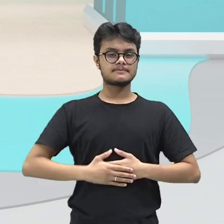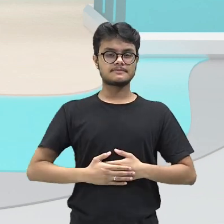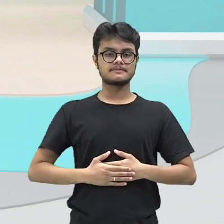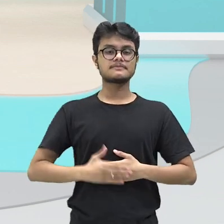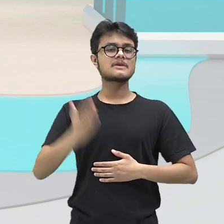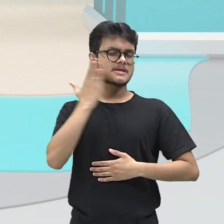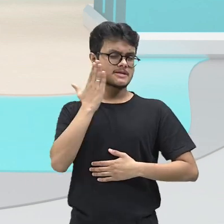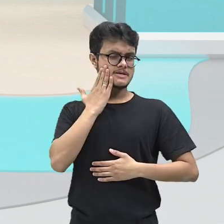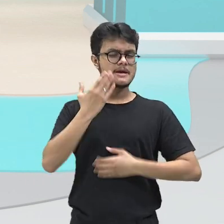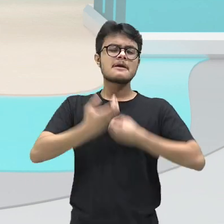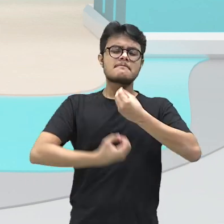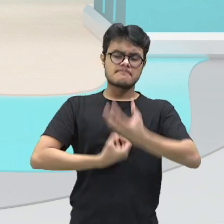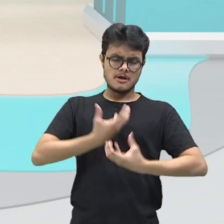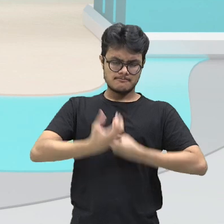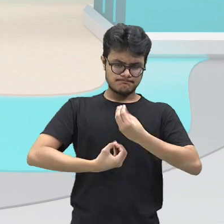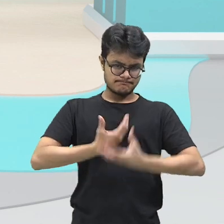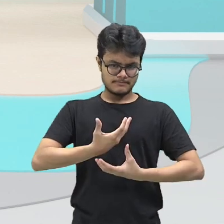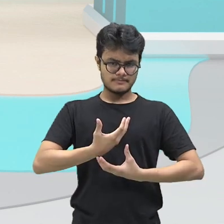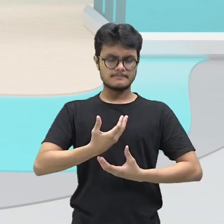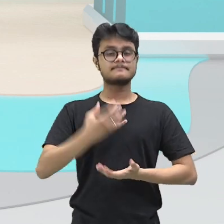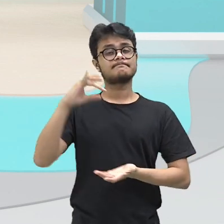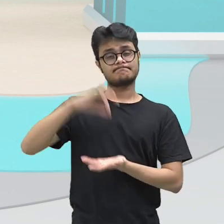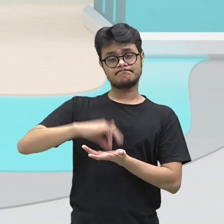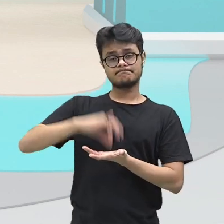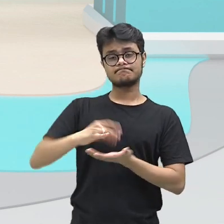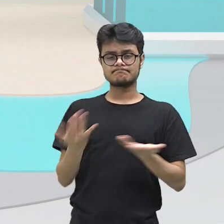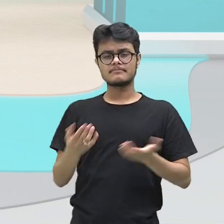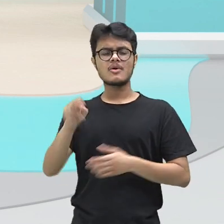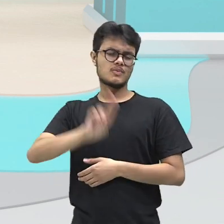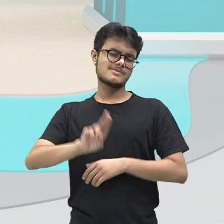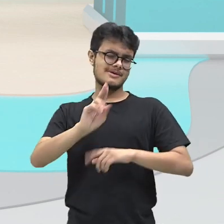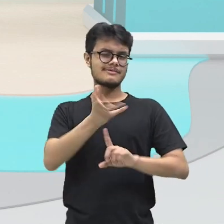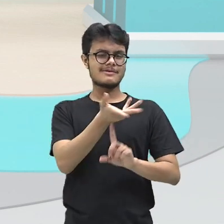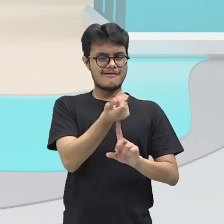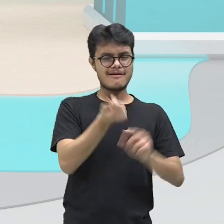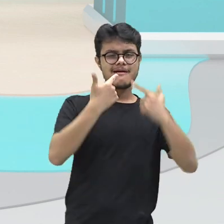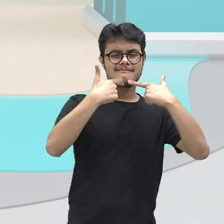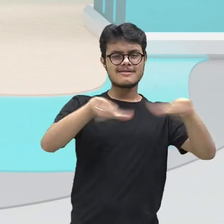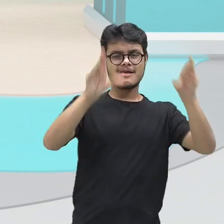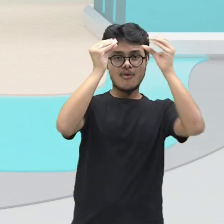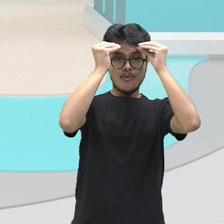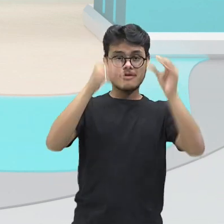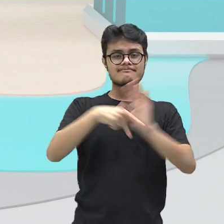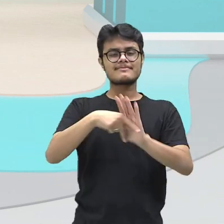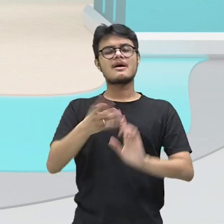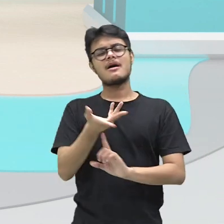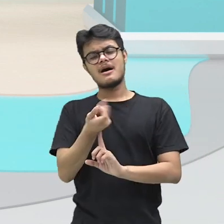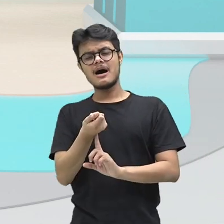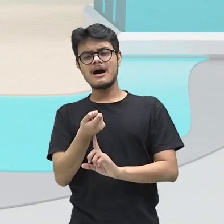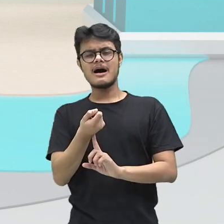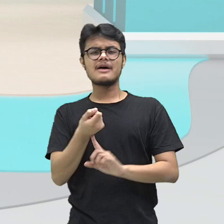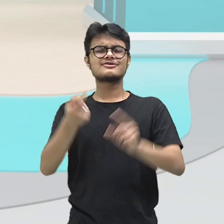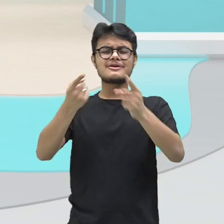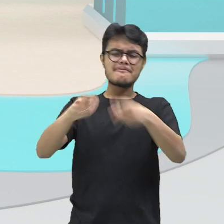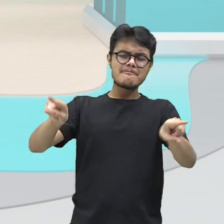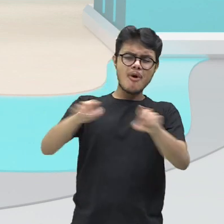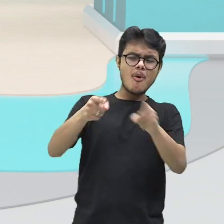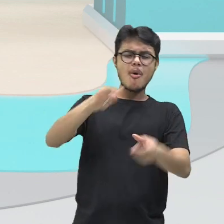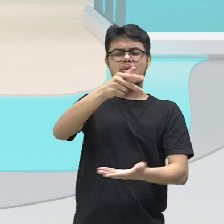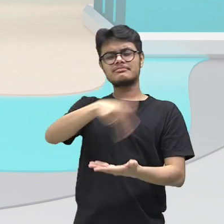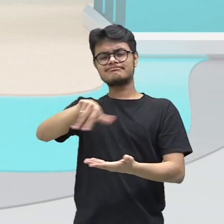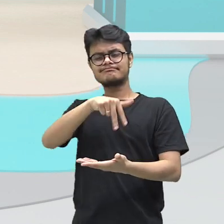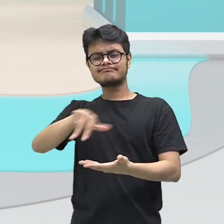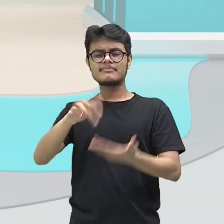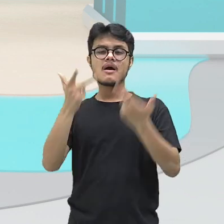se expressando, né? A linguagem artística, seja cênica, seja música, dança, teatro, pintura,